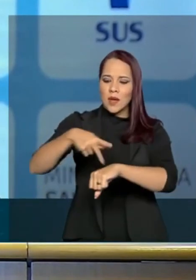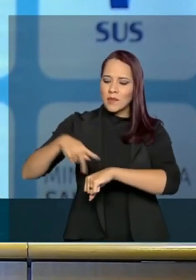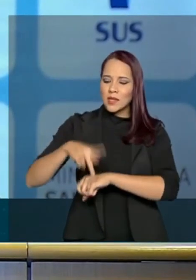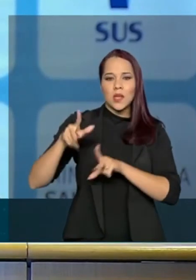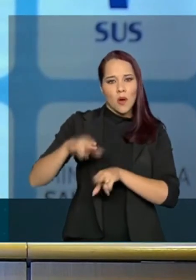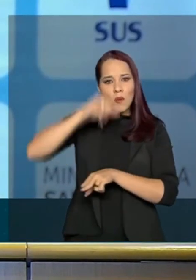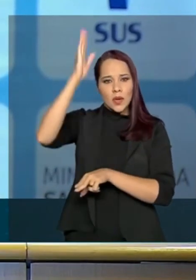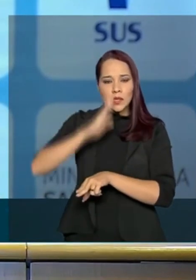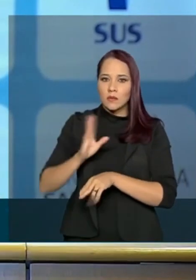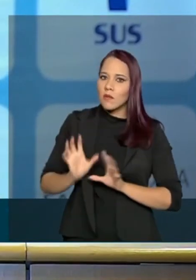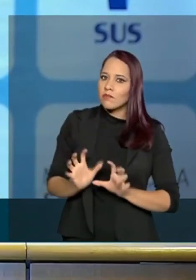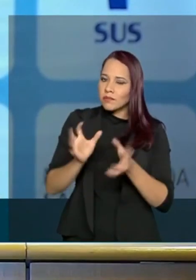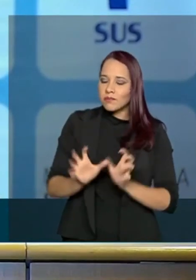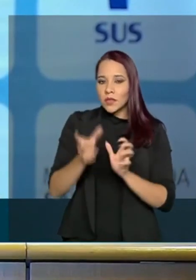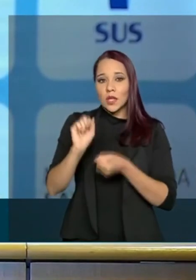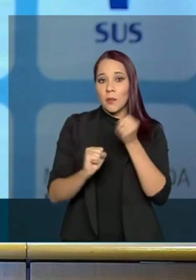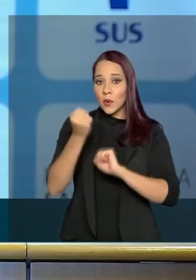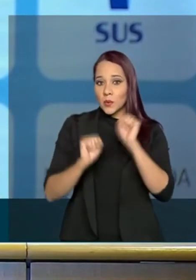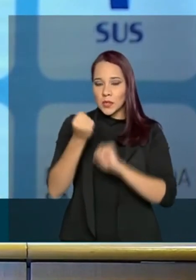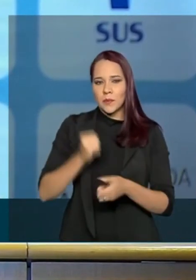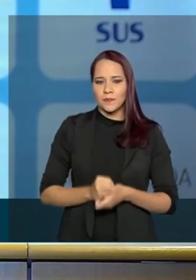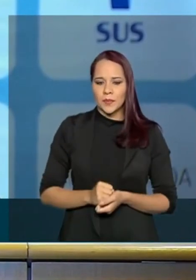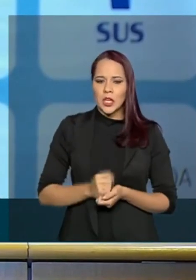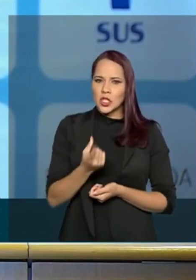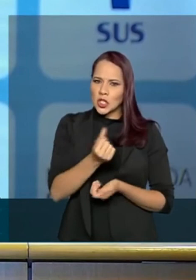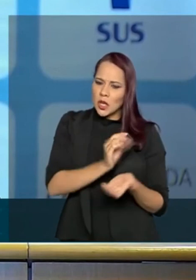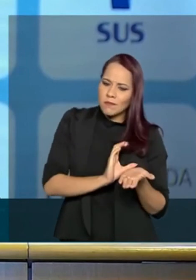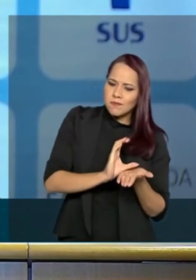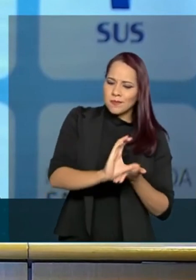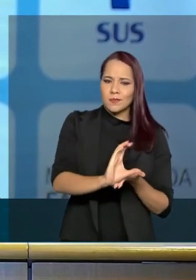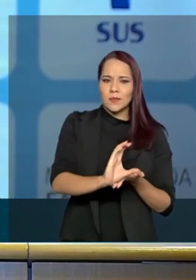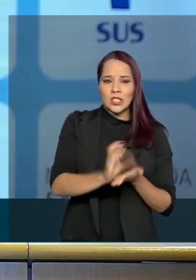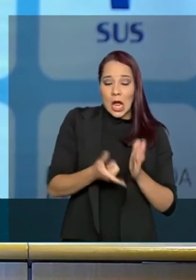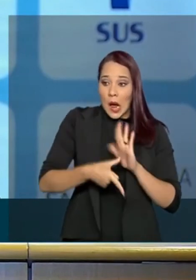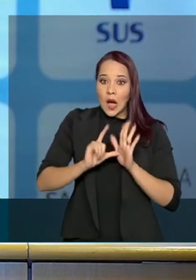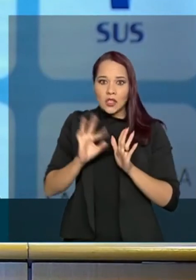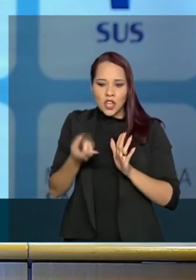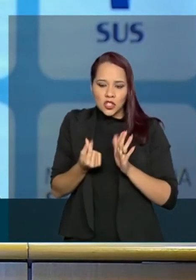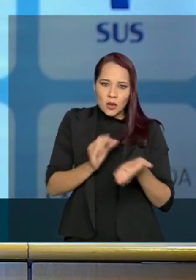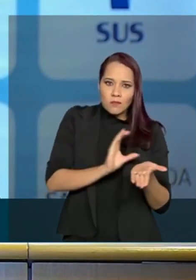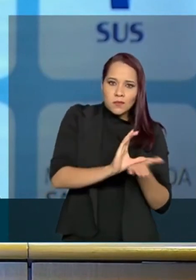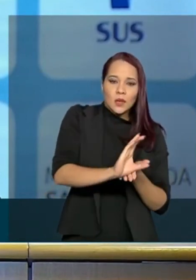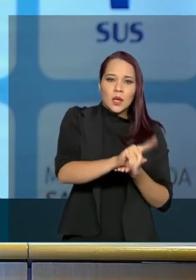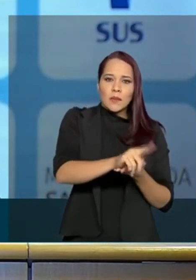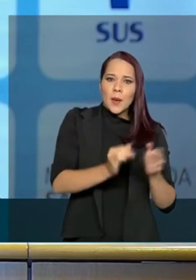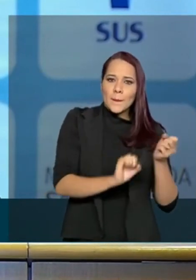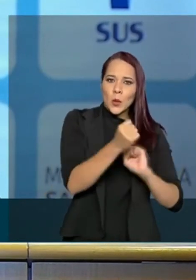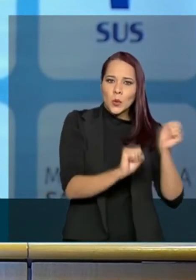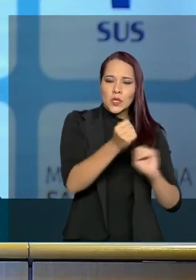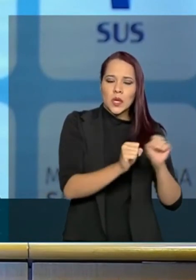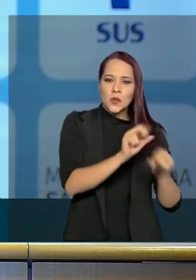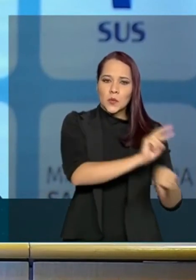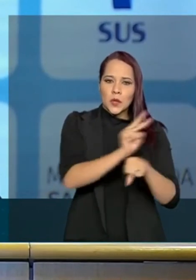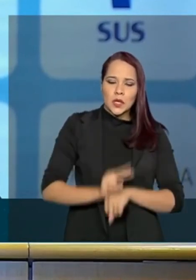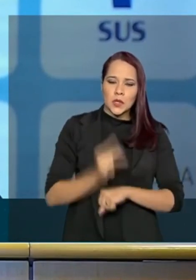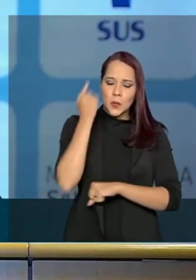o Brasil, têm investido na produção, empenhando recursos de forma adiantada na produção de um imunobiológico seguro e adequado